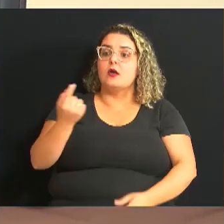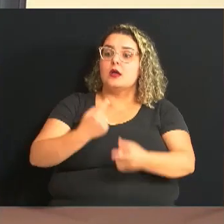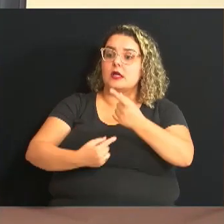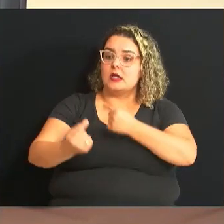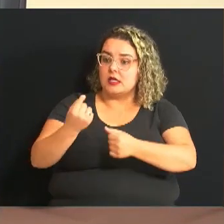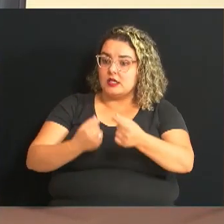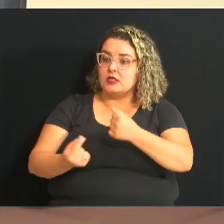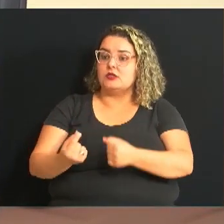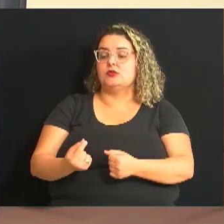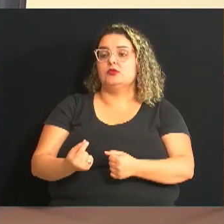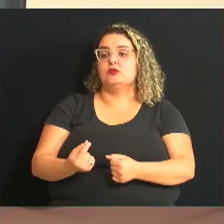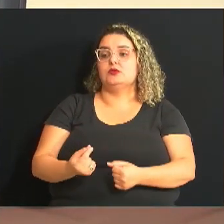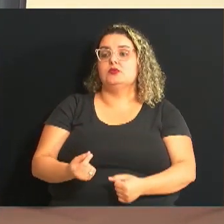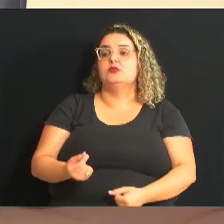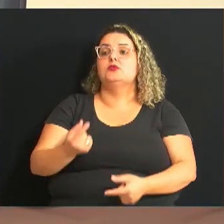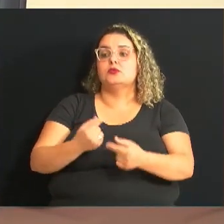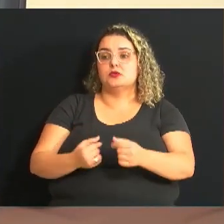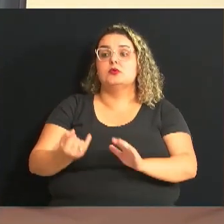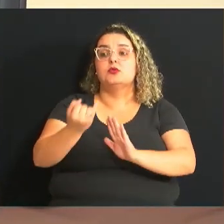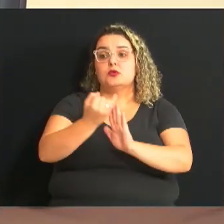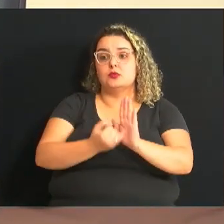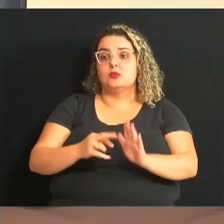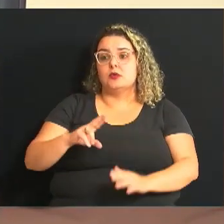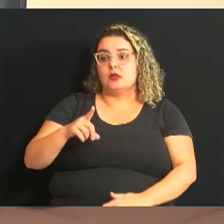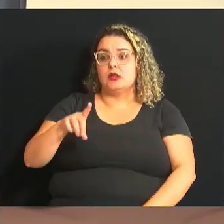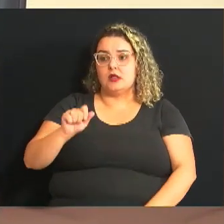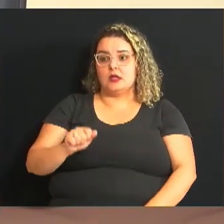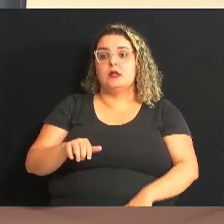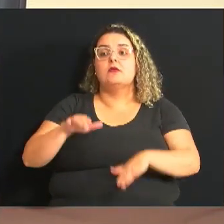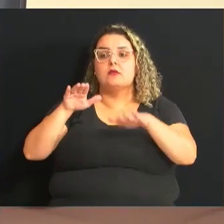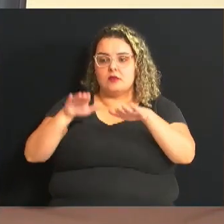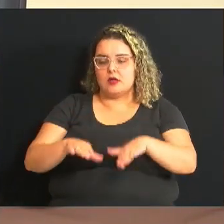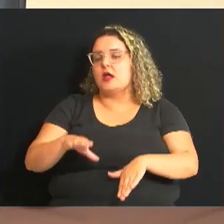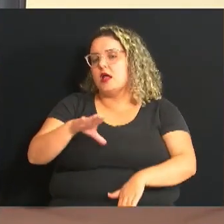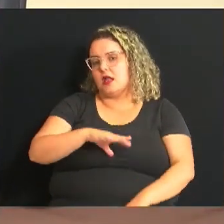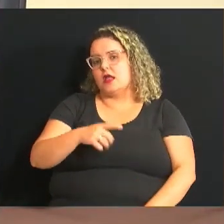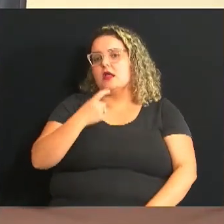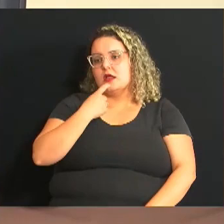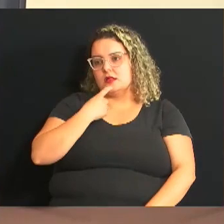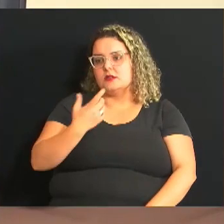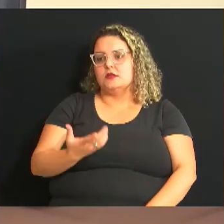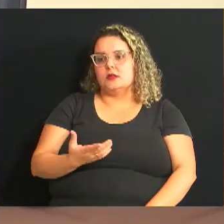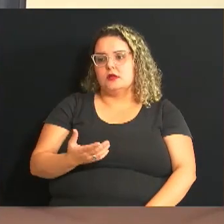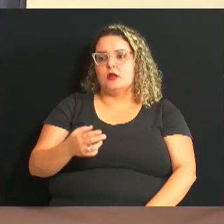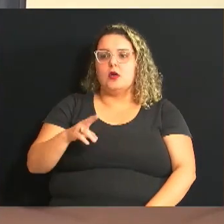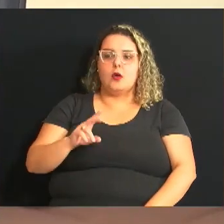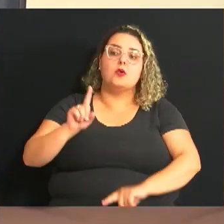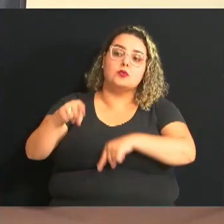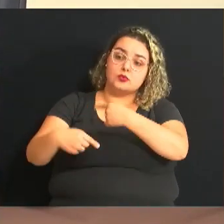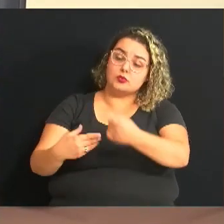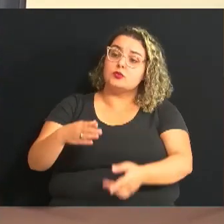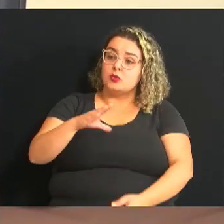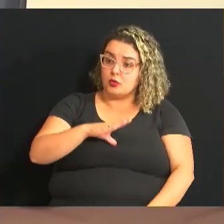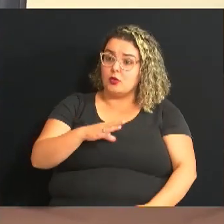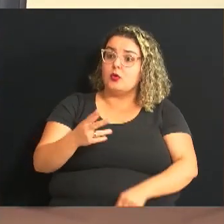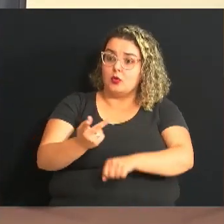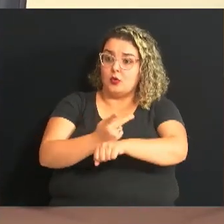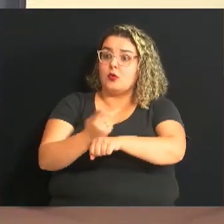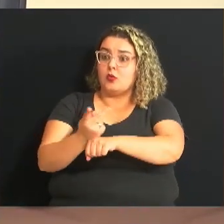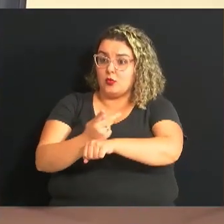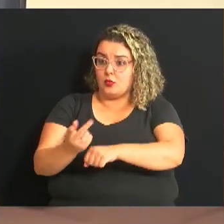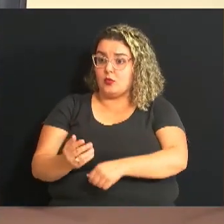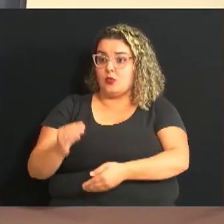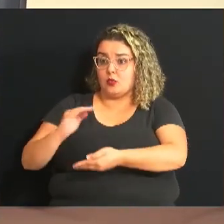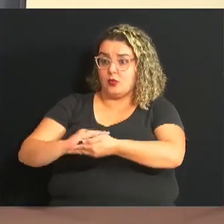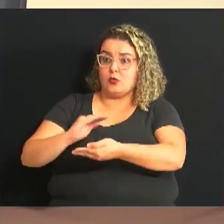que é um dinheiro do imposto de renda, fique aqui na nossa cidade, ou você que é de outra cidade, procure, né, os fundos da